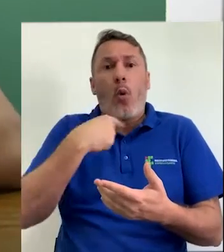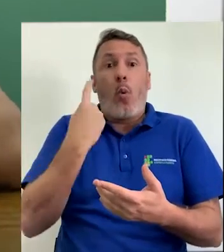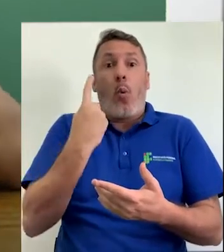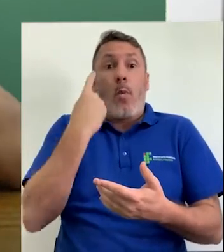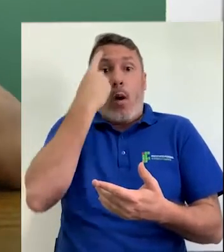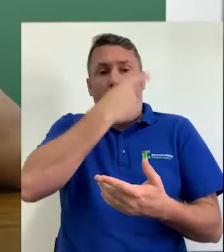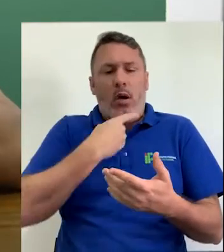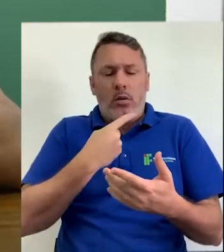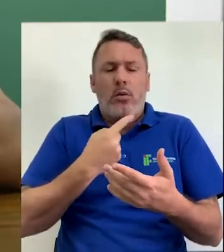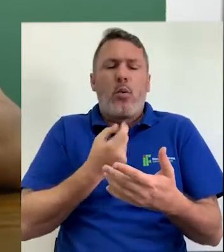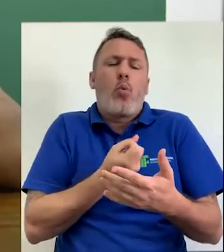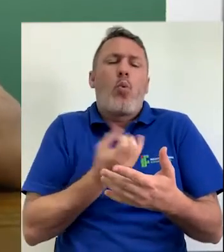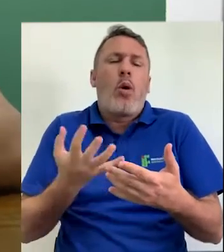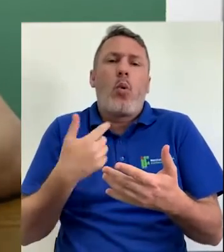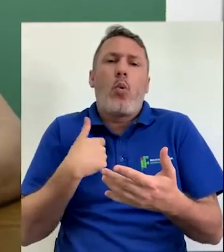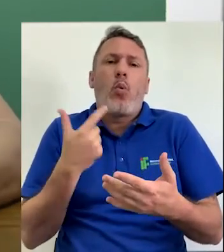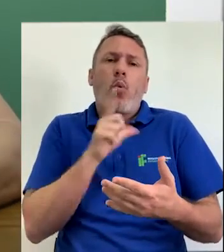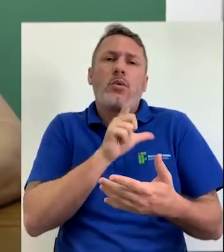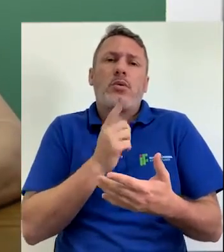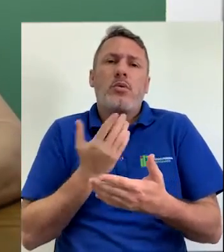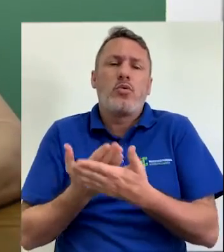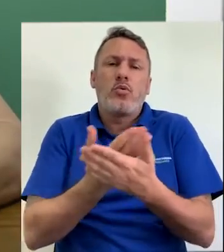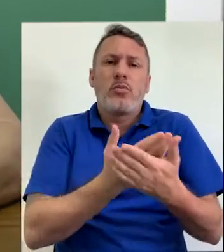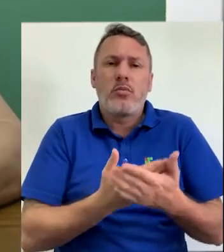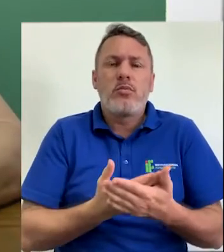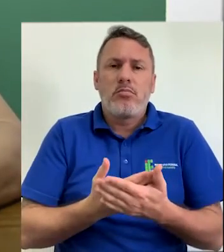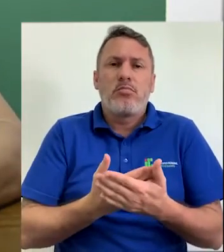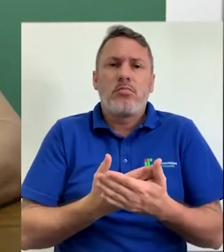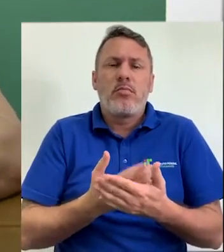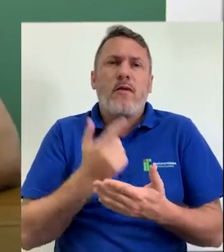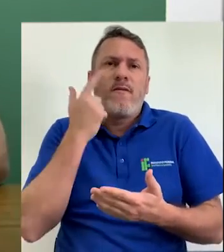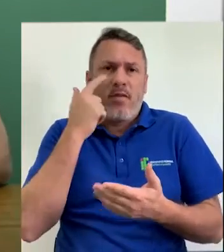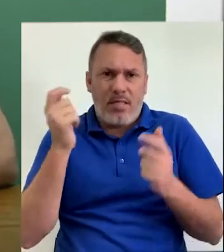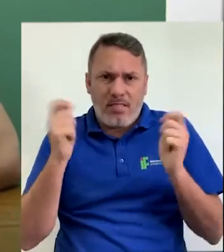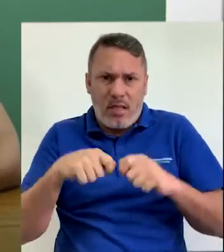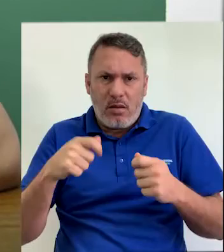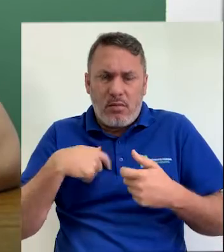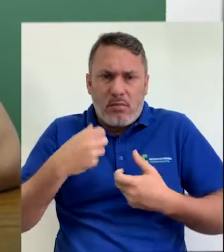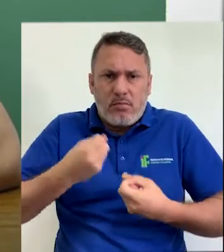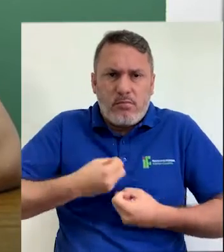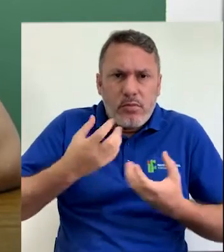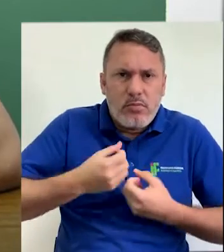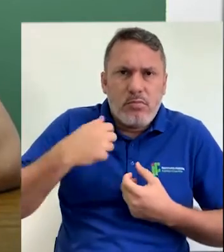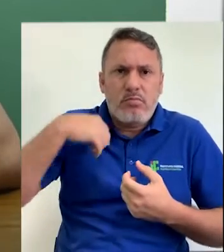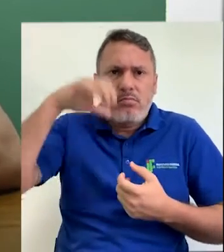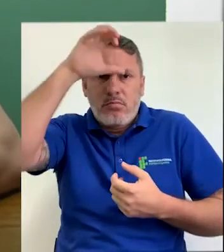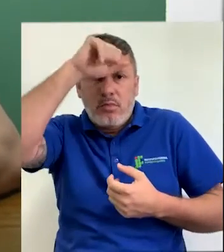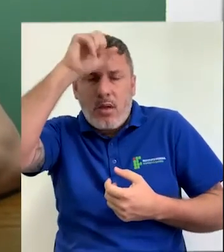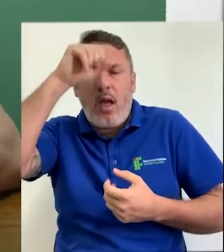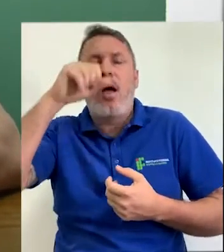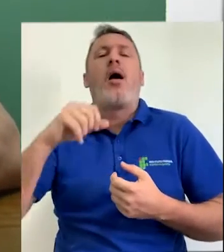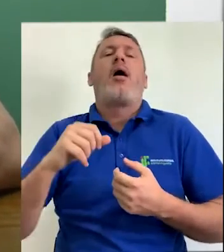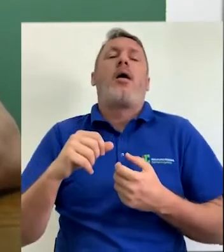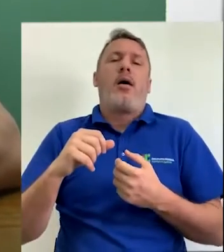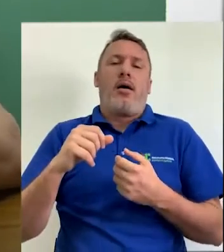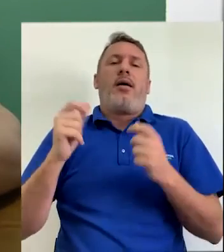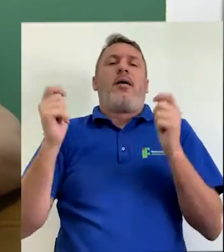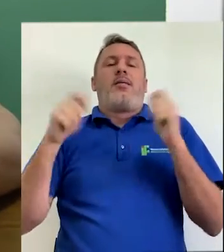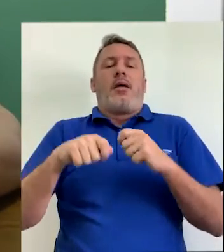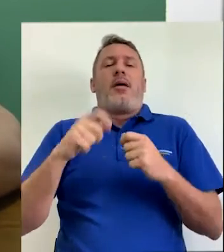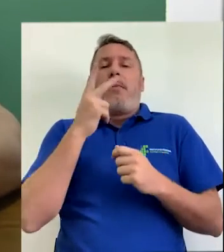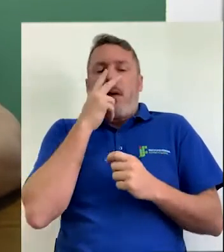Quantifica a sua produtividade, porque assim te ajuda